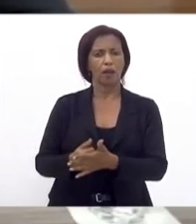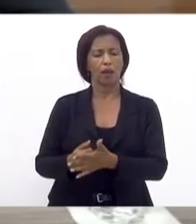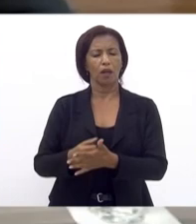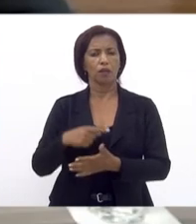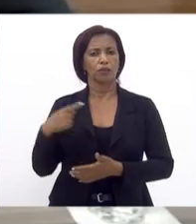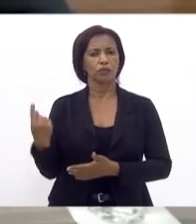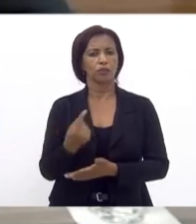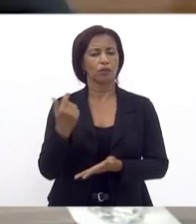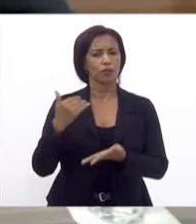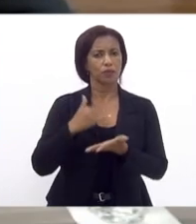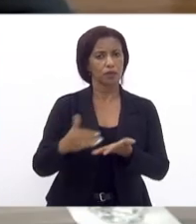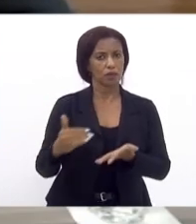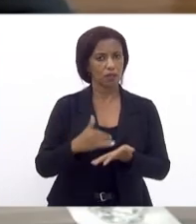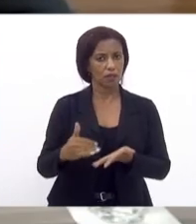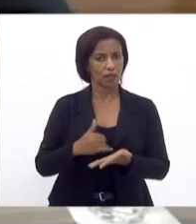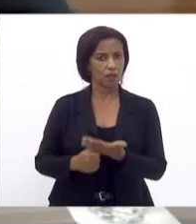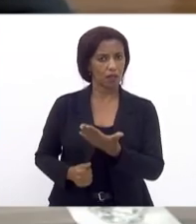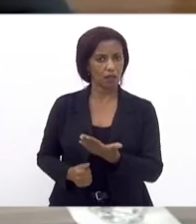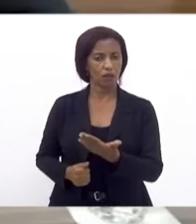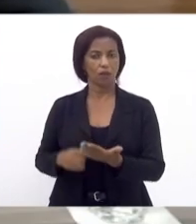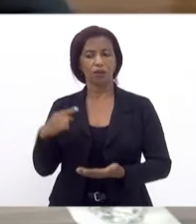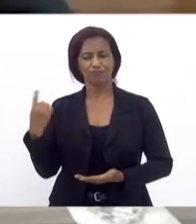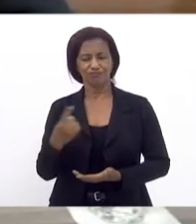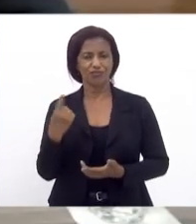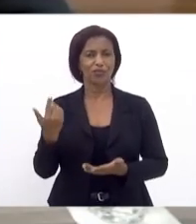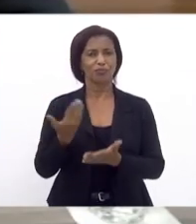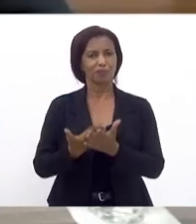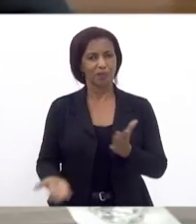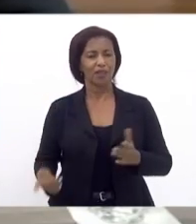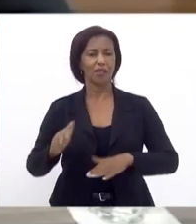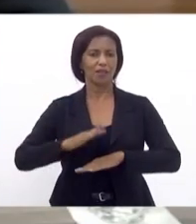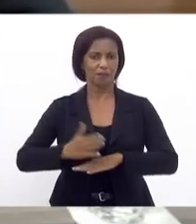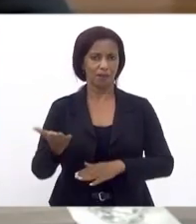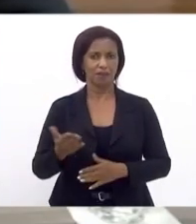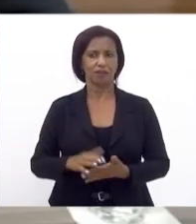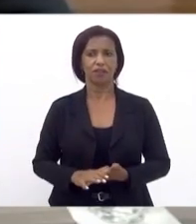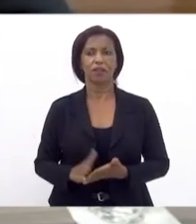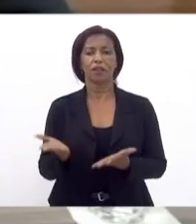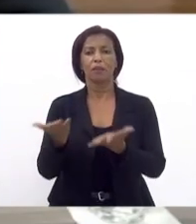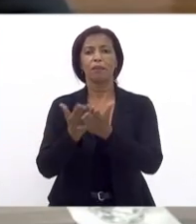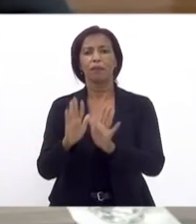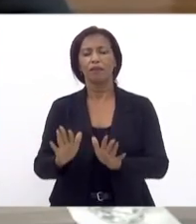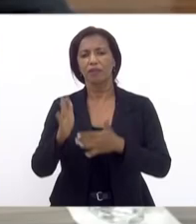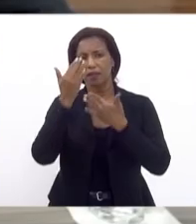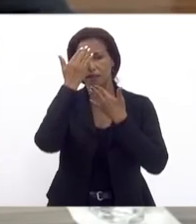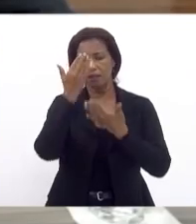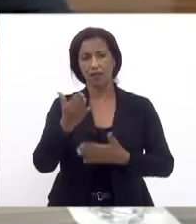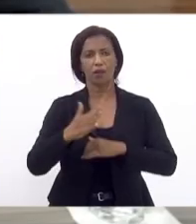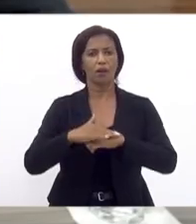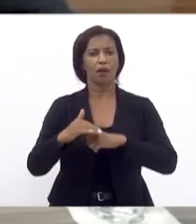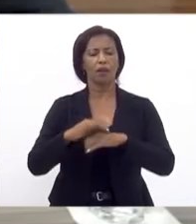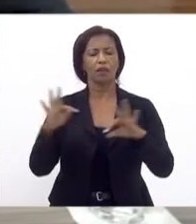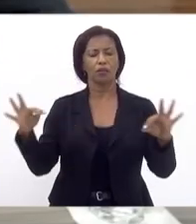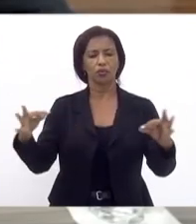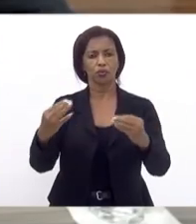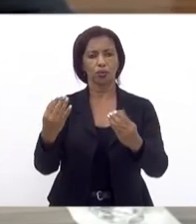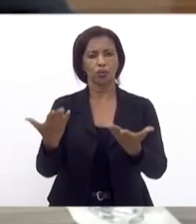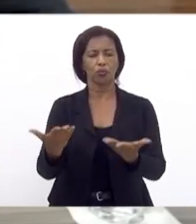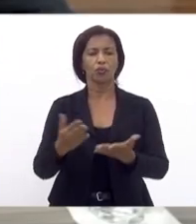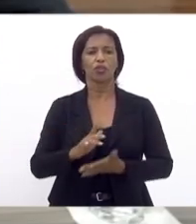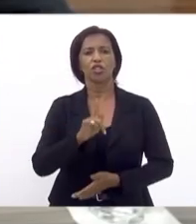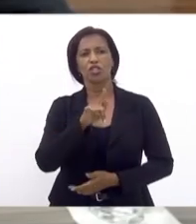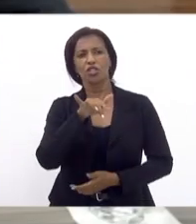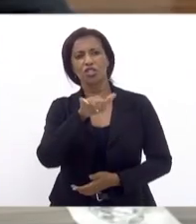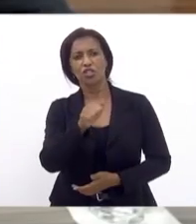então secretário Wagner Victor, a gente perderia ainda mais. Então, para encerrar, agradecer o carinho e a atenção de todos, da nossa